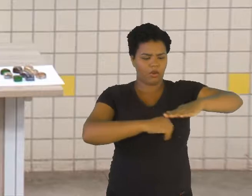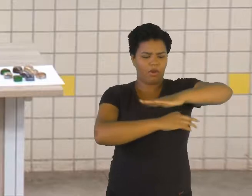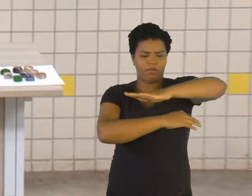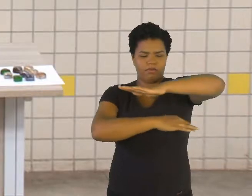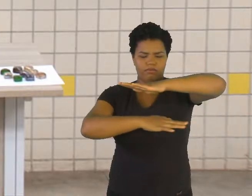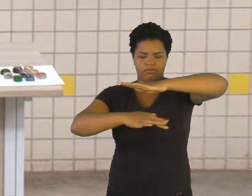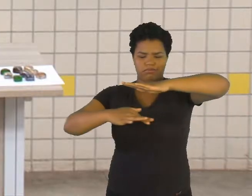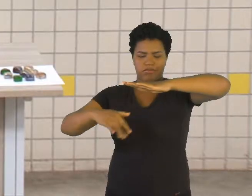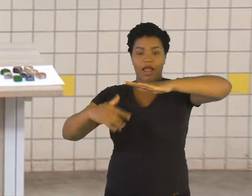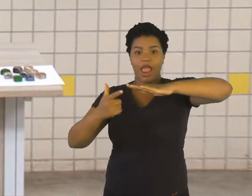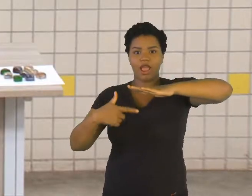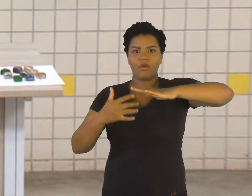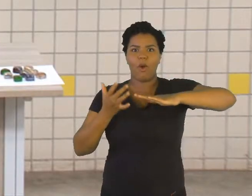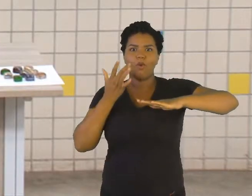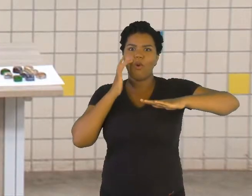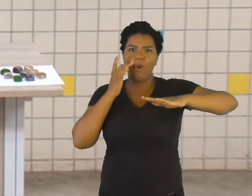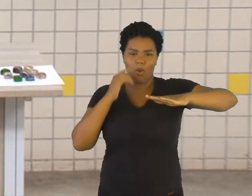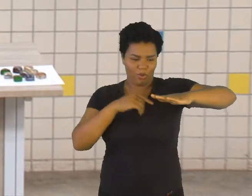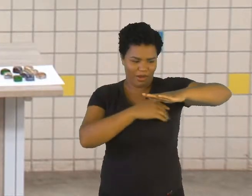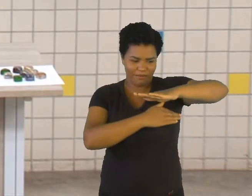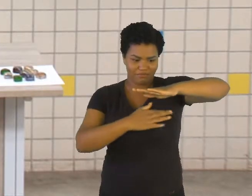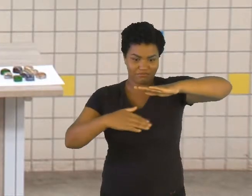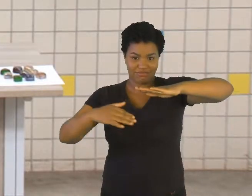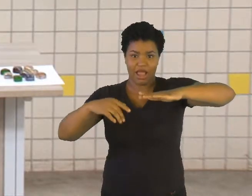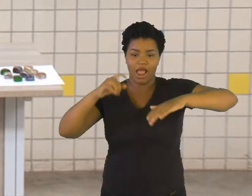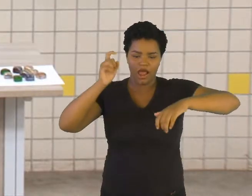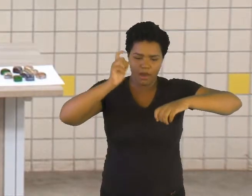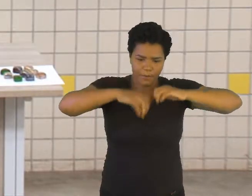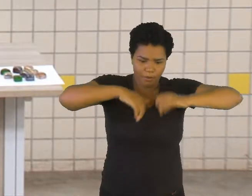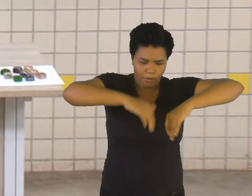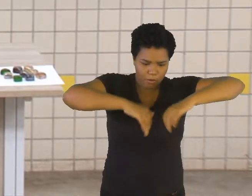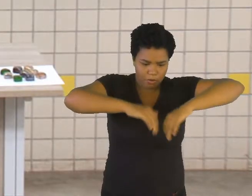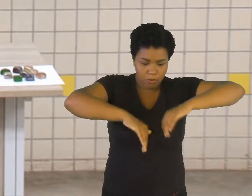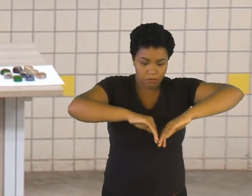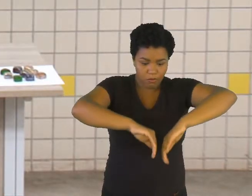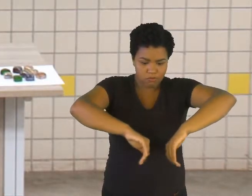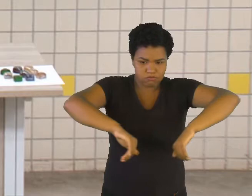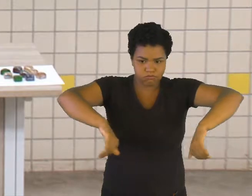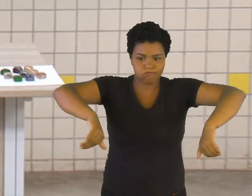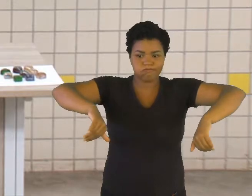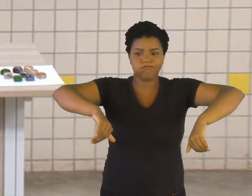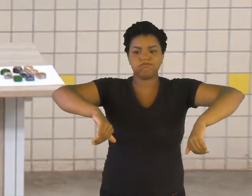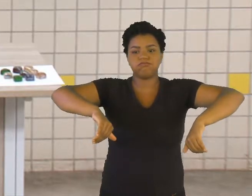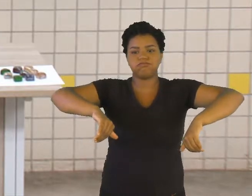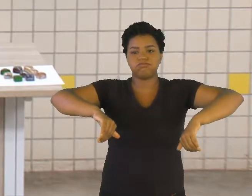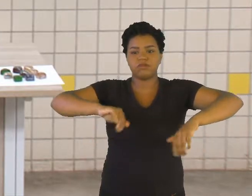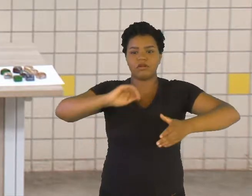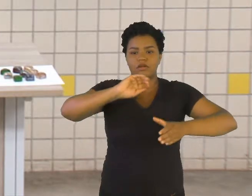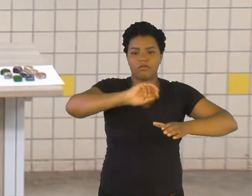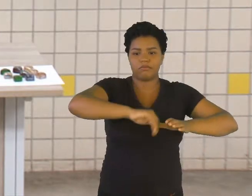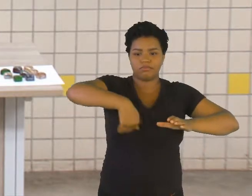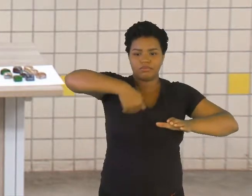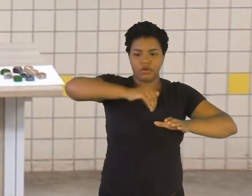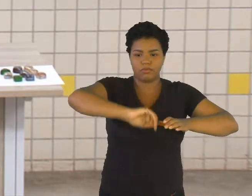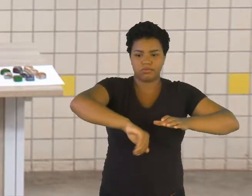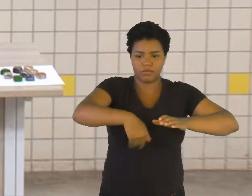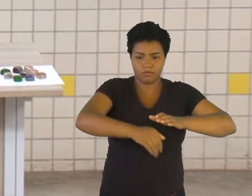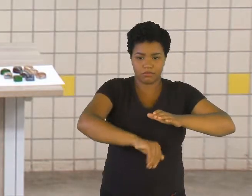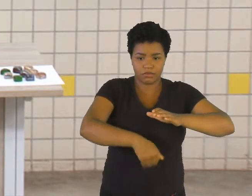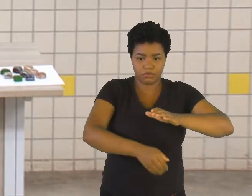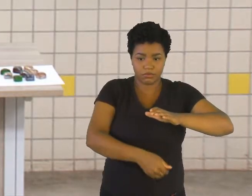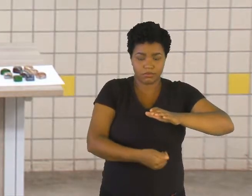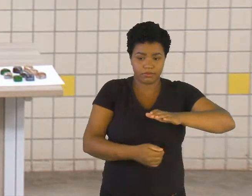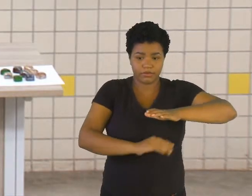cava e vai ver lá, ó, fura, como a professora vai dizer, cava buraco e no buraco que você